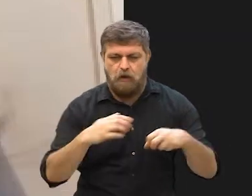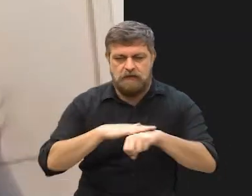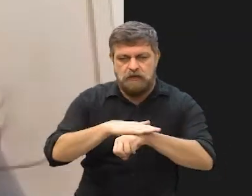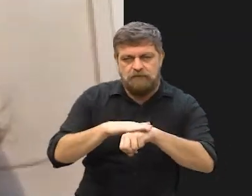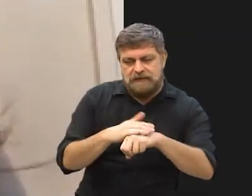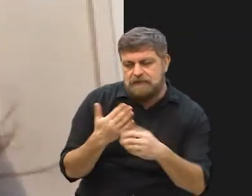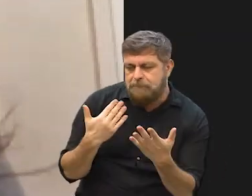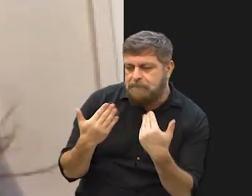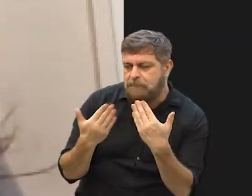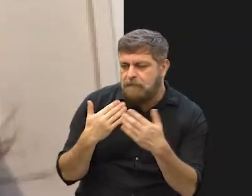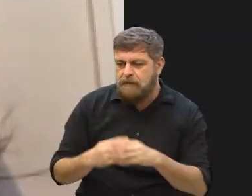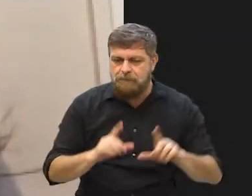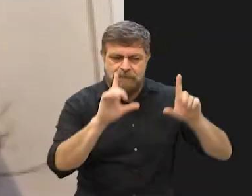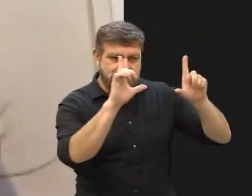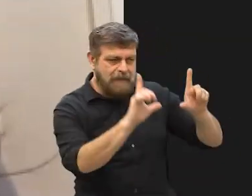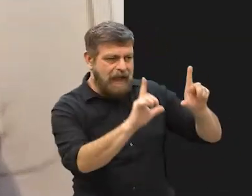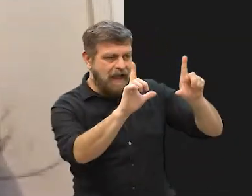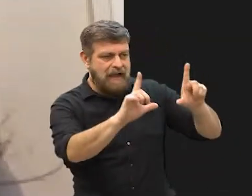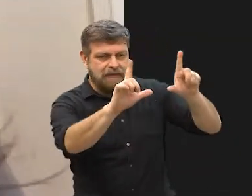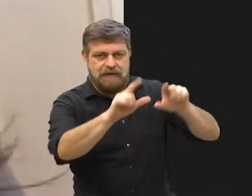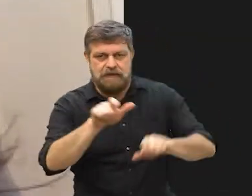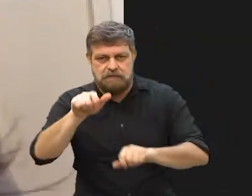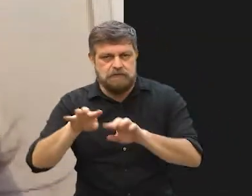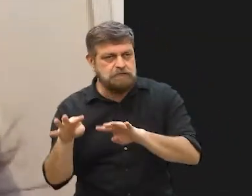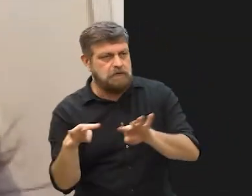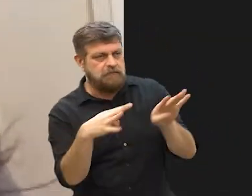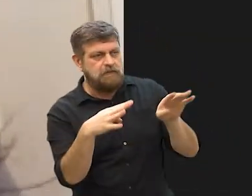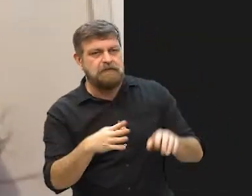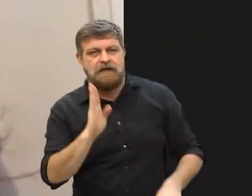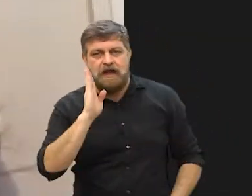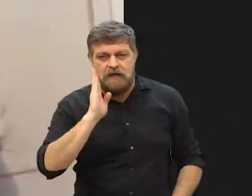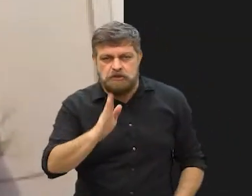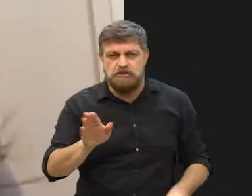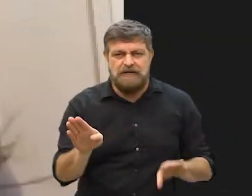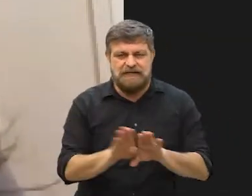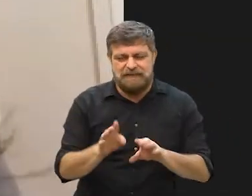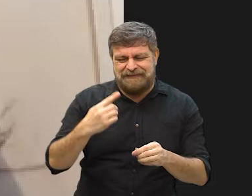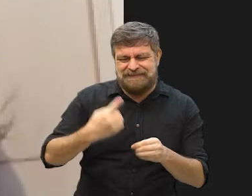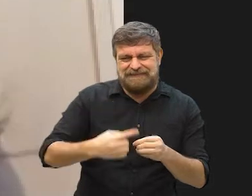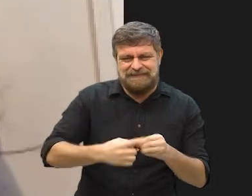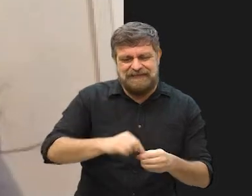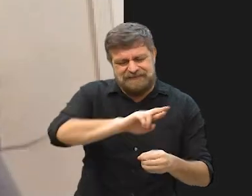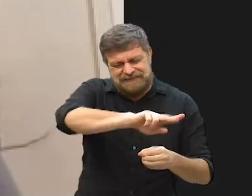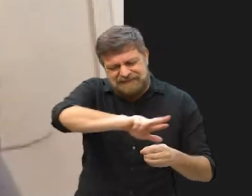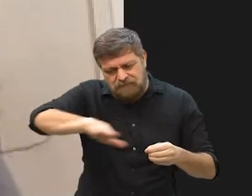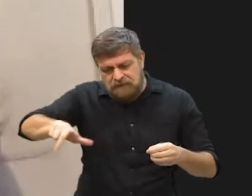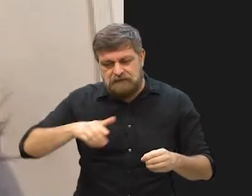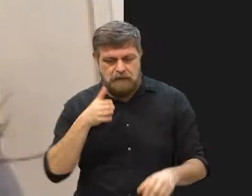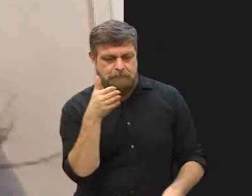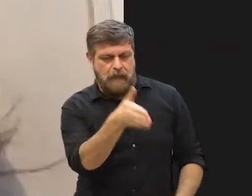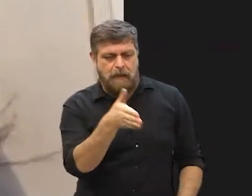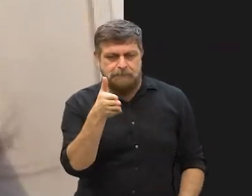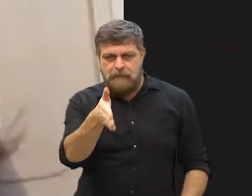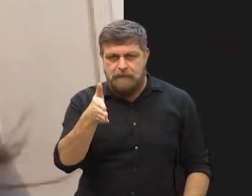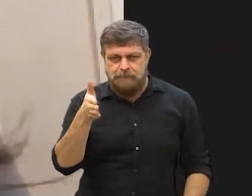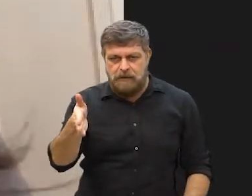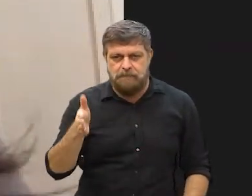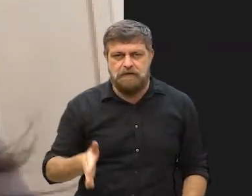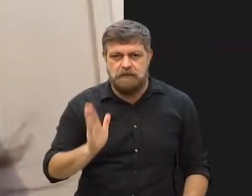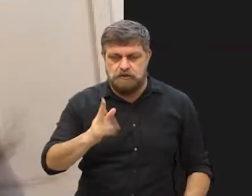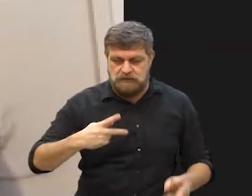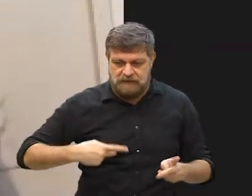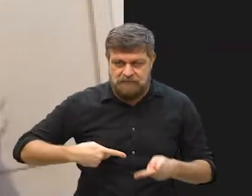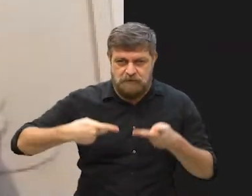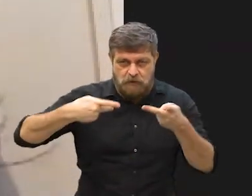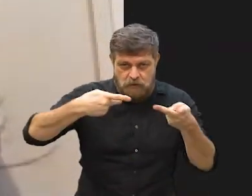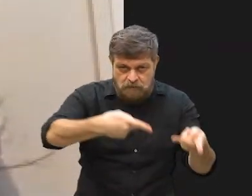e coloca lá as telas no município. A gente foi em Cordeirópolis já, levar a exposição, e ao convite